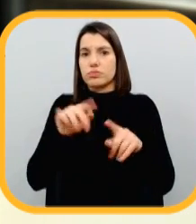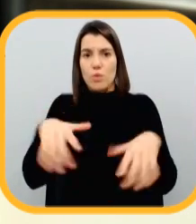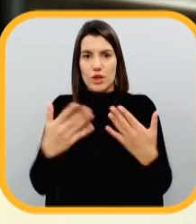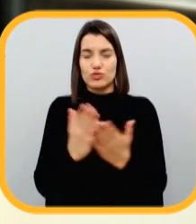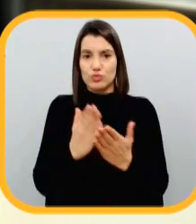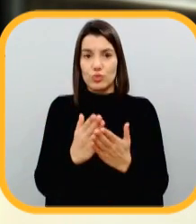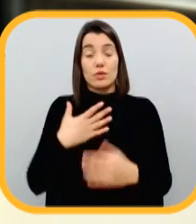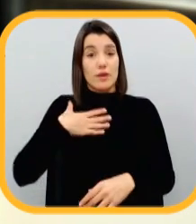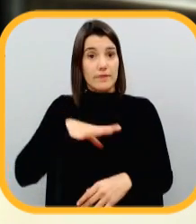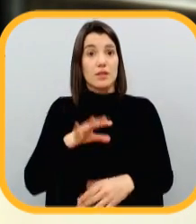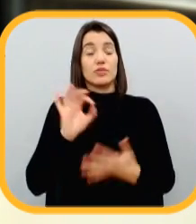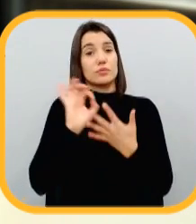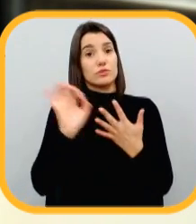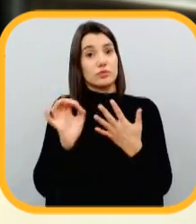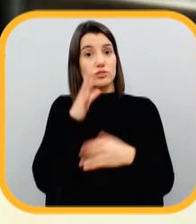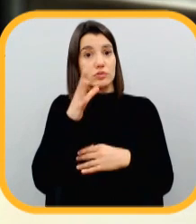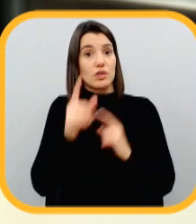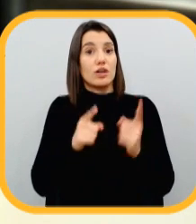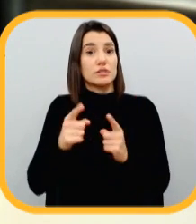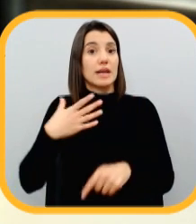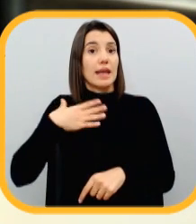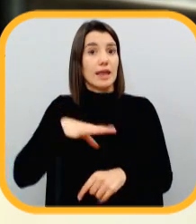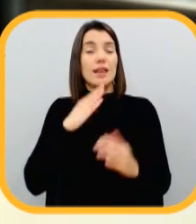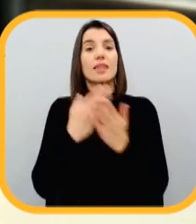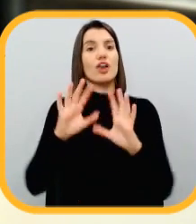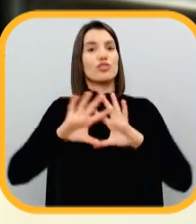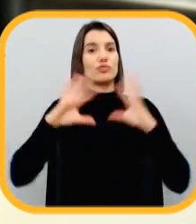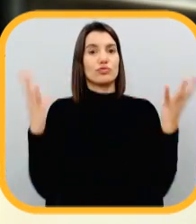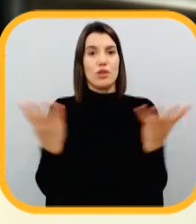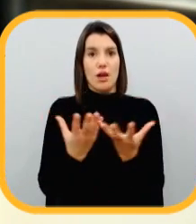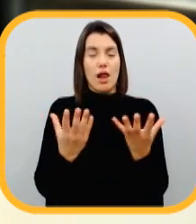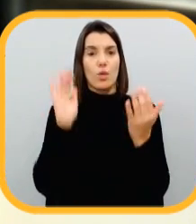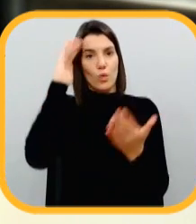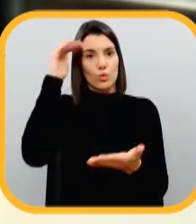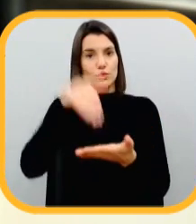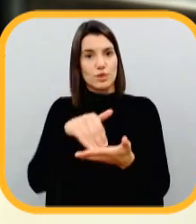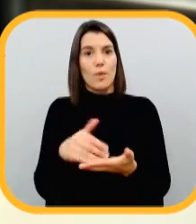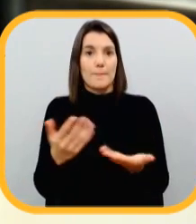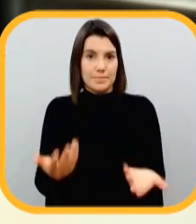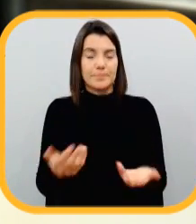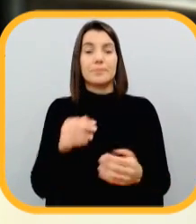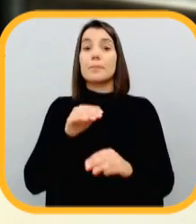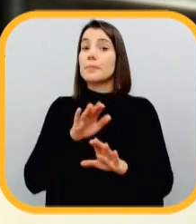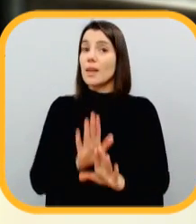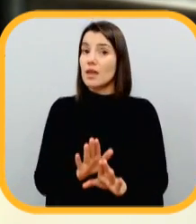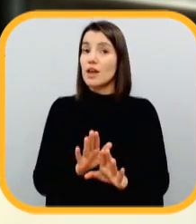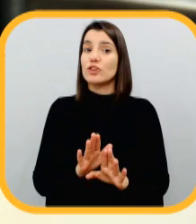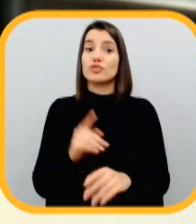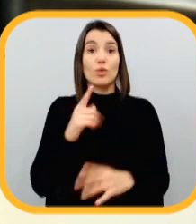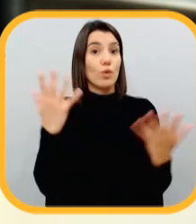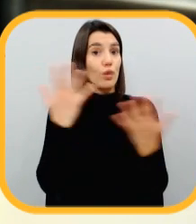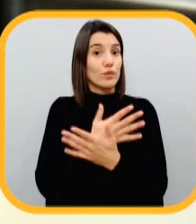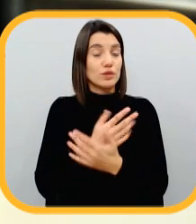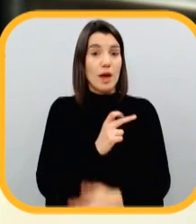estudo, que o investigador pretende descrever ou para os quais pretende generalizar as suas conclusões e resultados. Mas